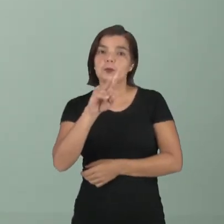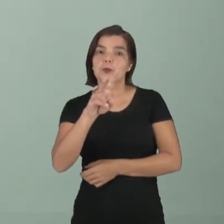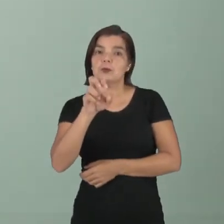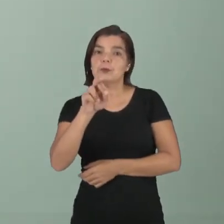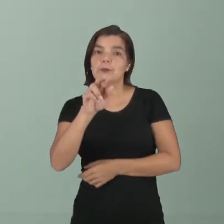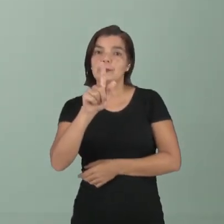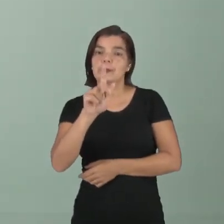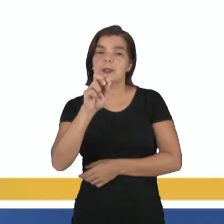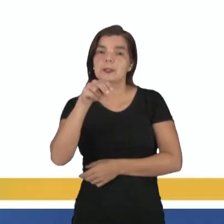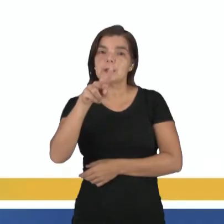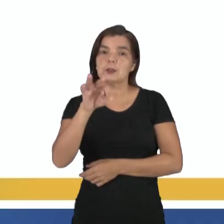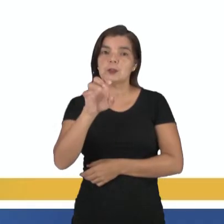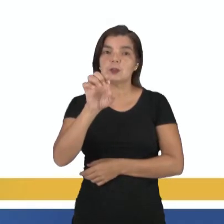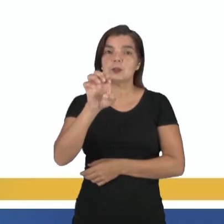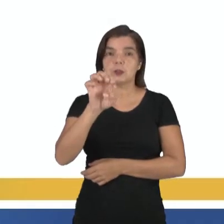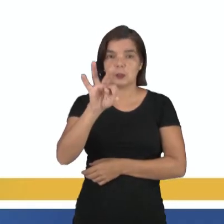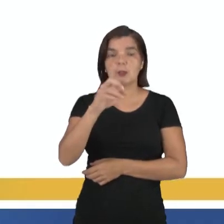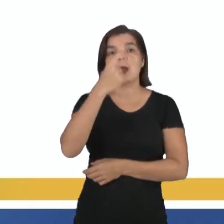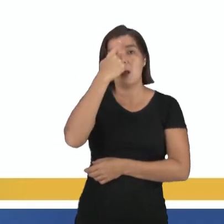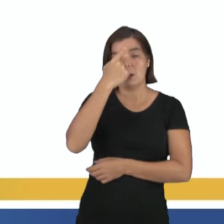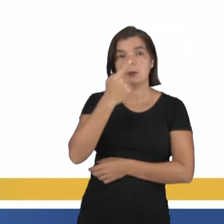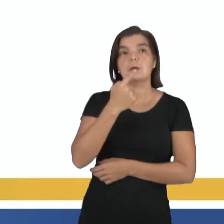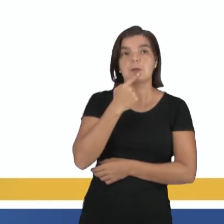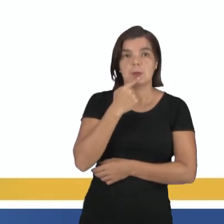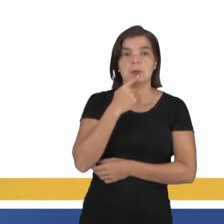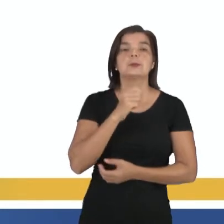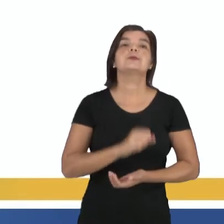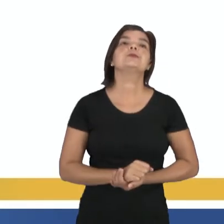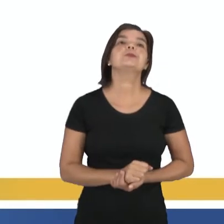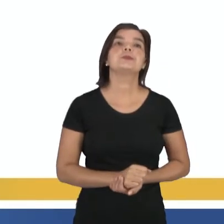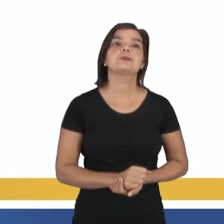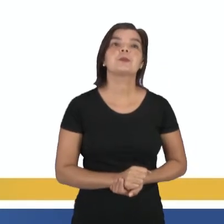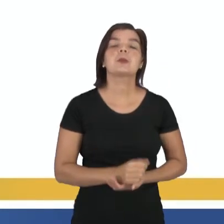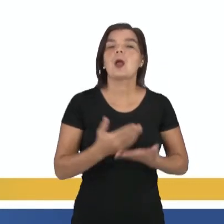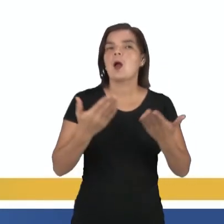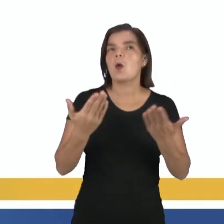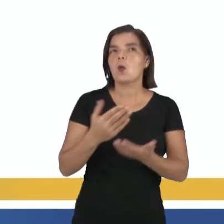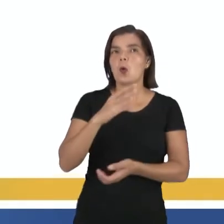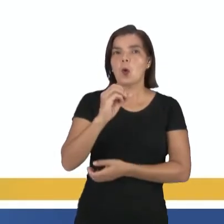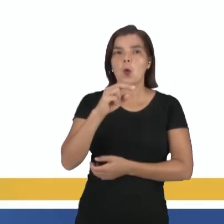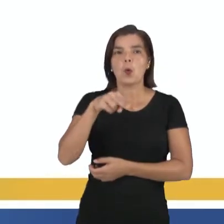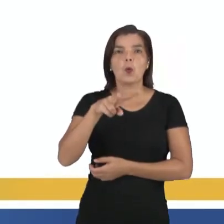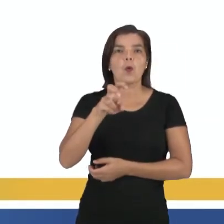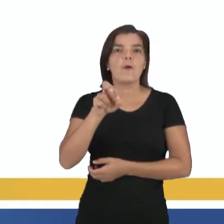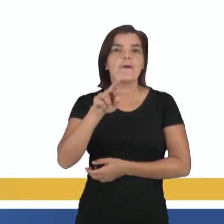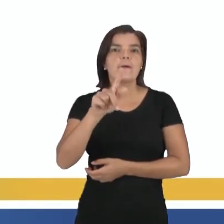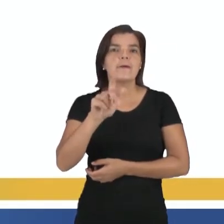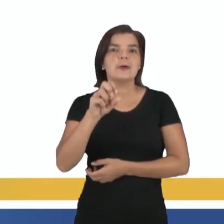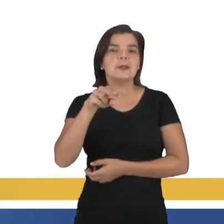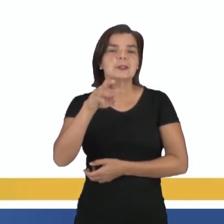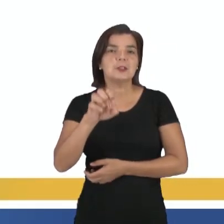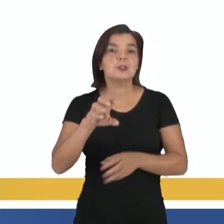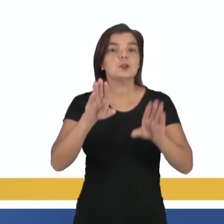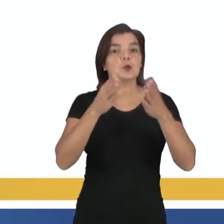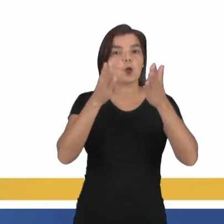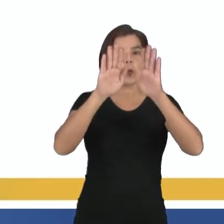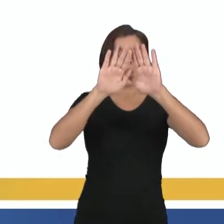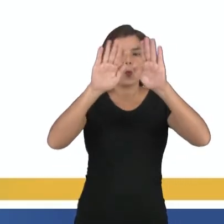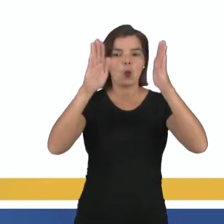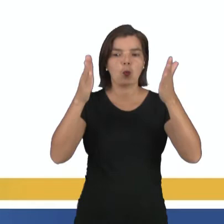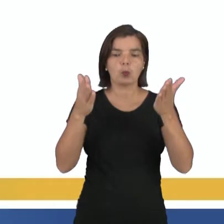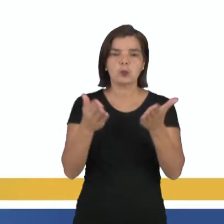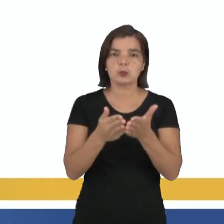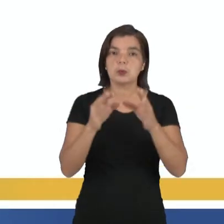tá? Ela é uma imagem virtual, direita e menor. Agora, quando falar de convergente, que é essa da curvatura para fora, a gente tem